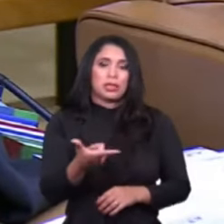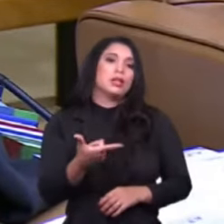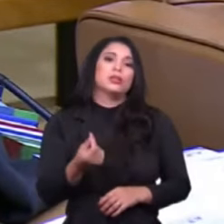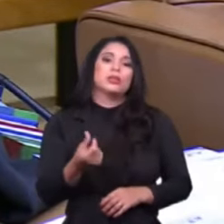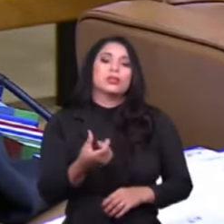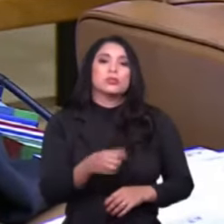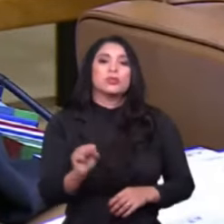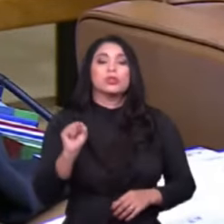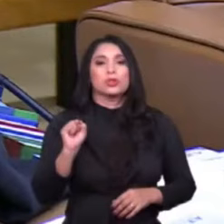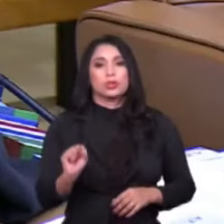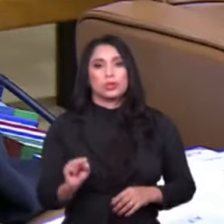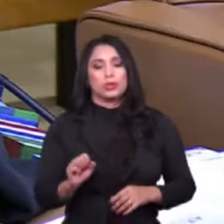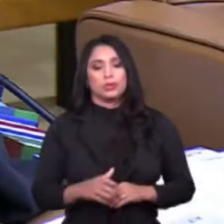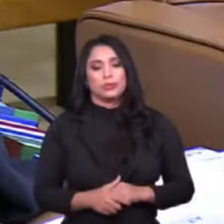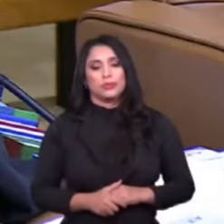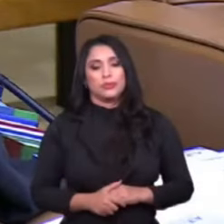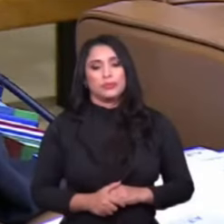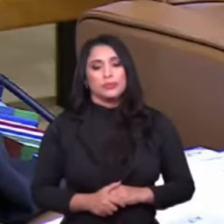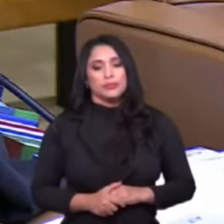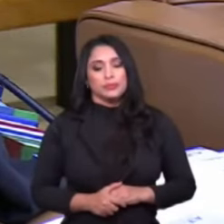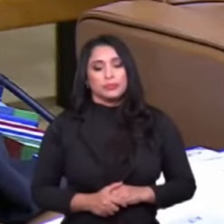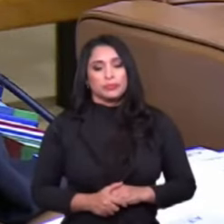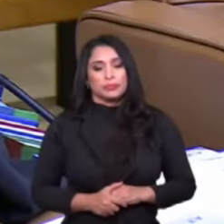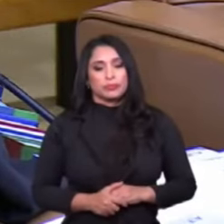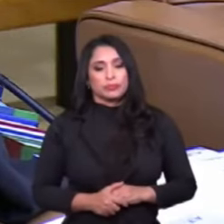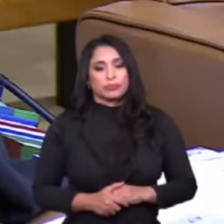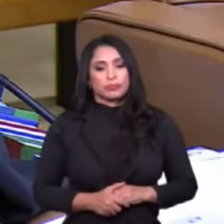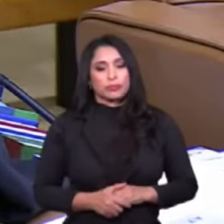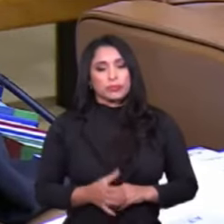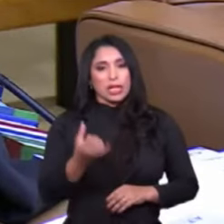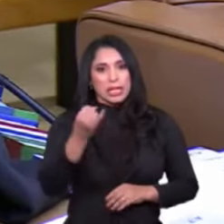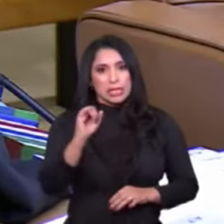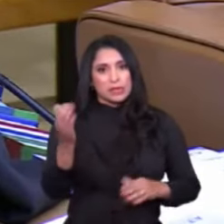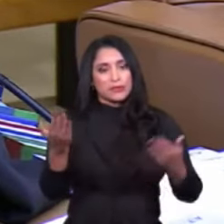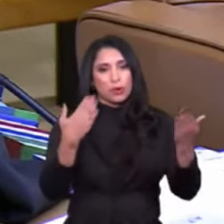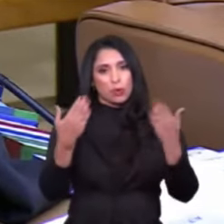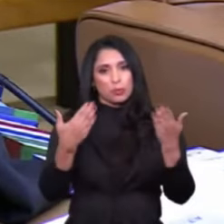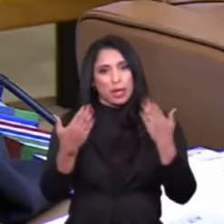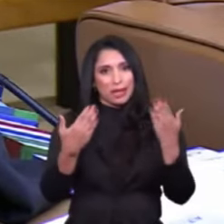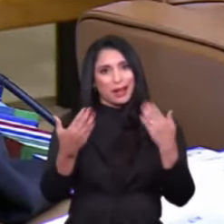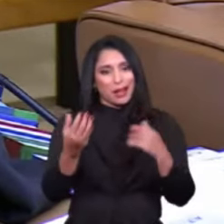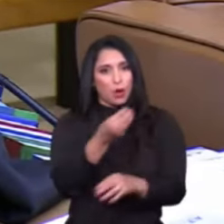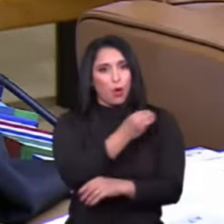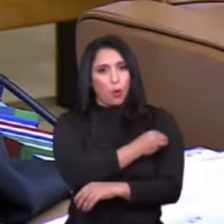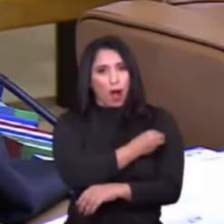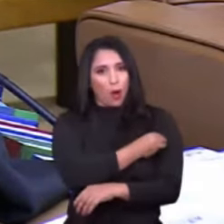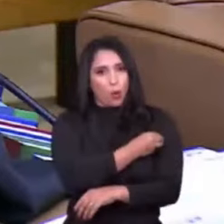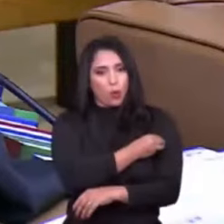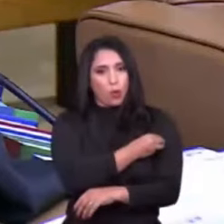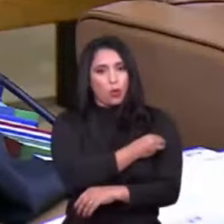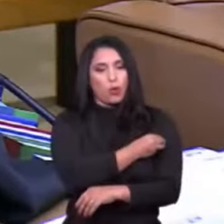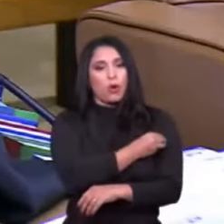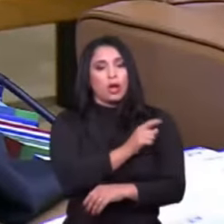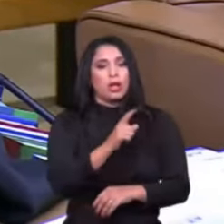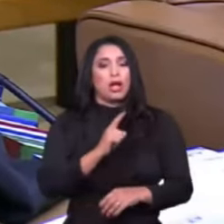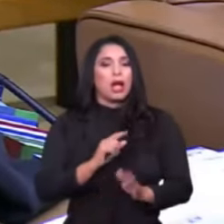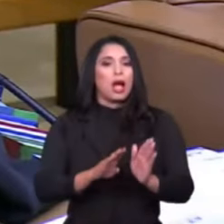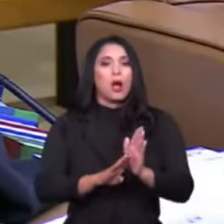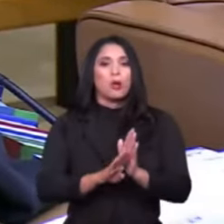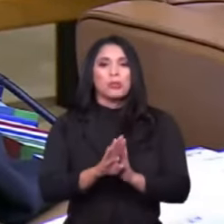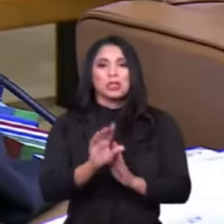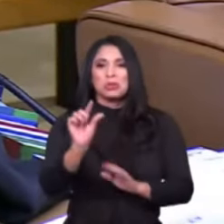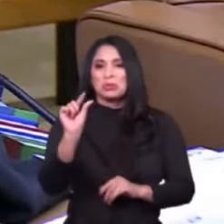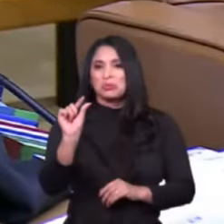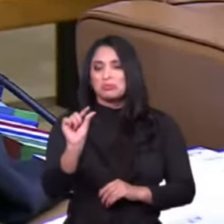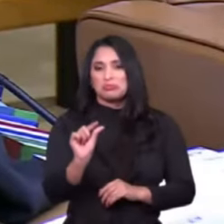Em contraste, a proporção de suicídios em que o álcool estava presente aumentou apenas